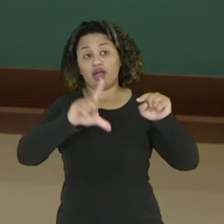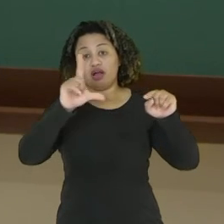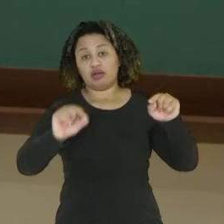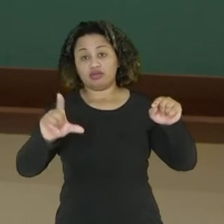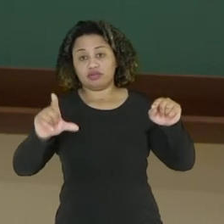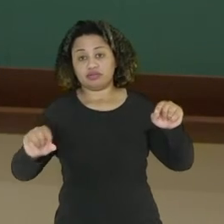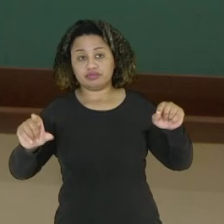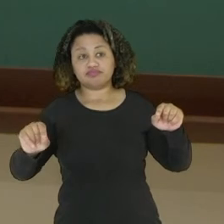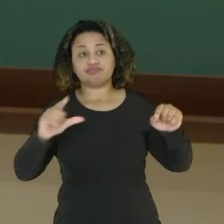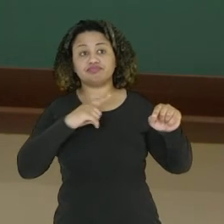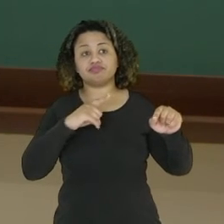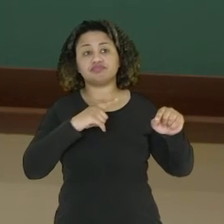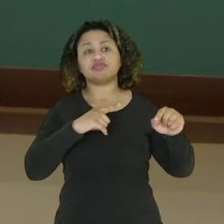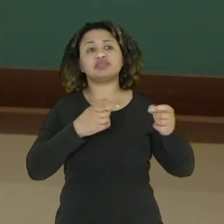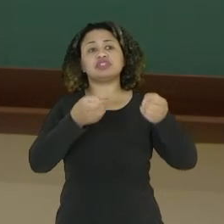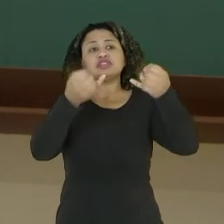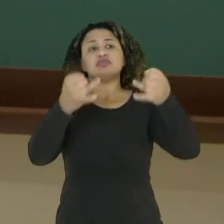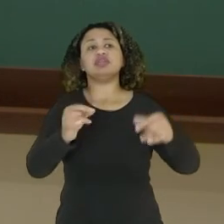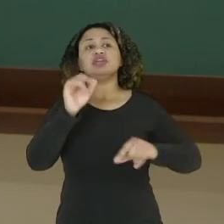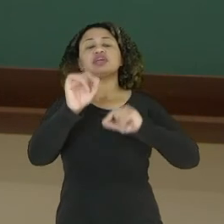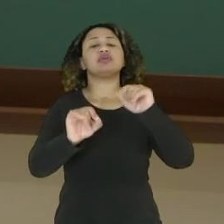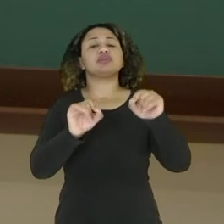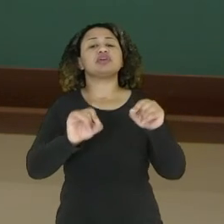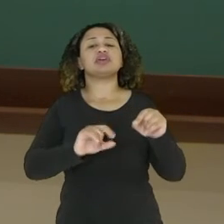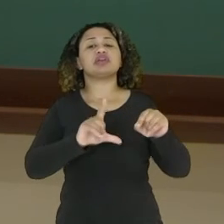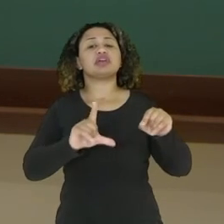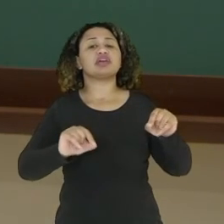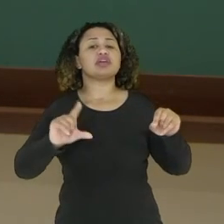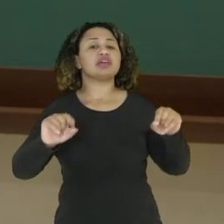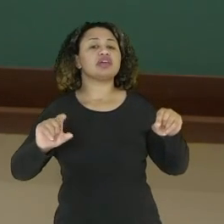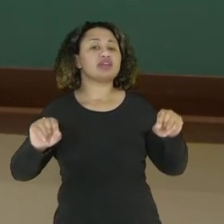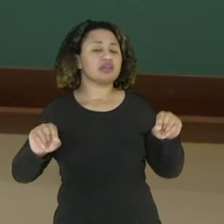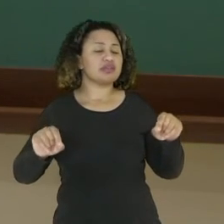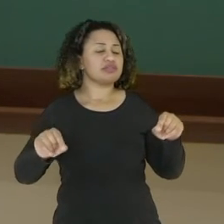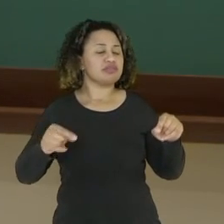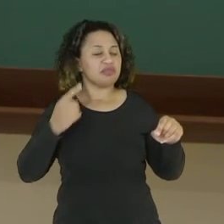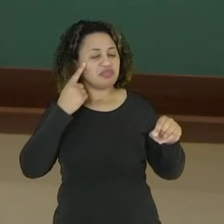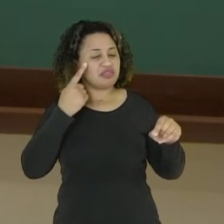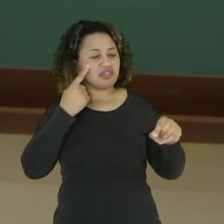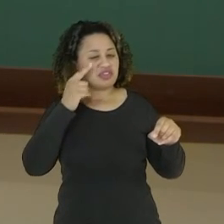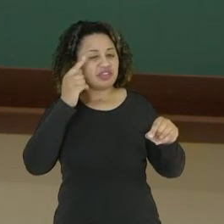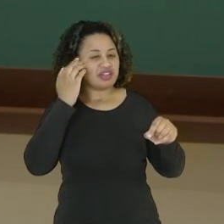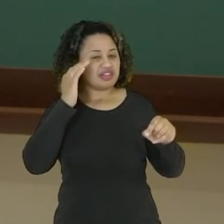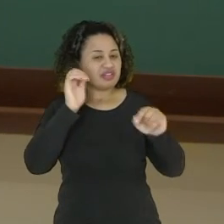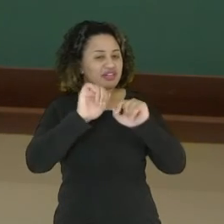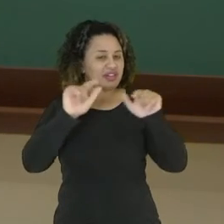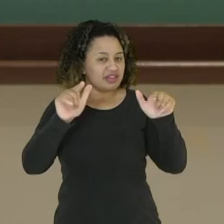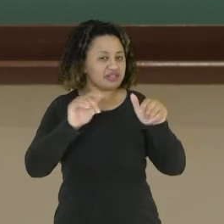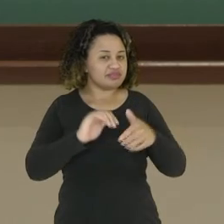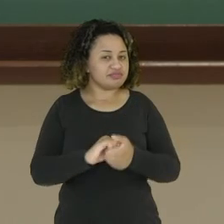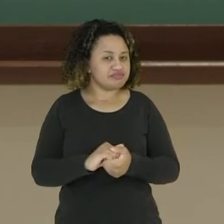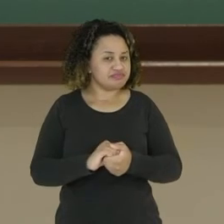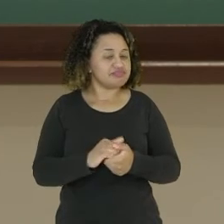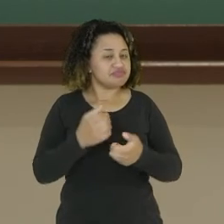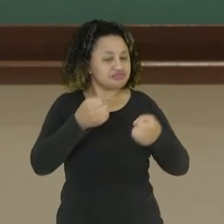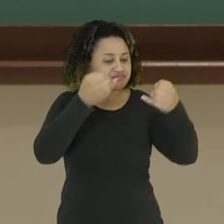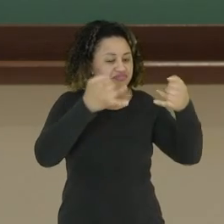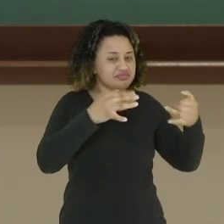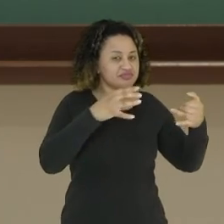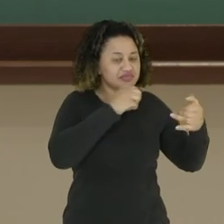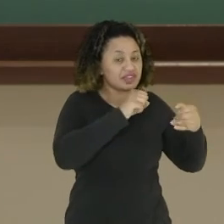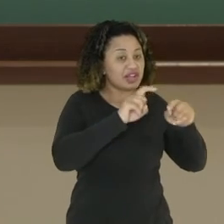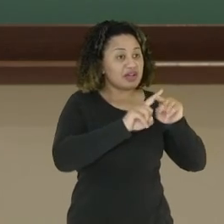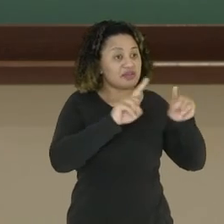Em algumas linhas, descreva o que é uma onda estacionária em cordas. Vamos ver se você pegou? Ei, eu falei um pouquinho rápido,